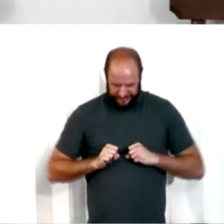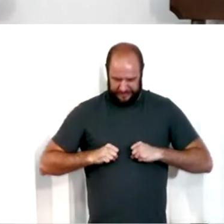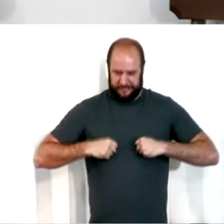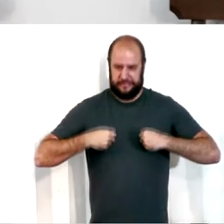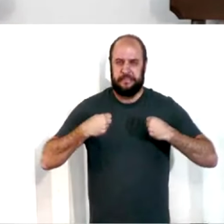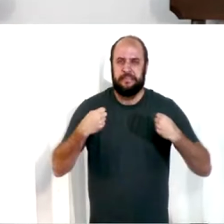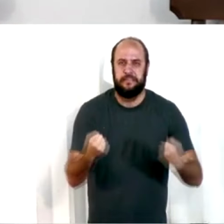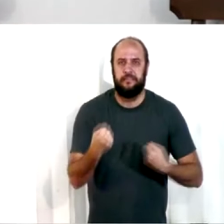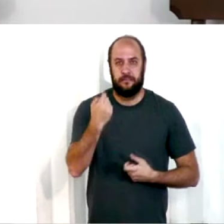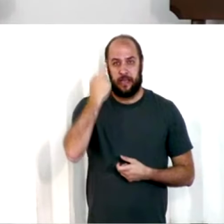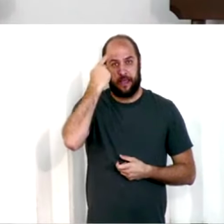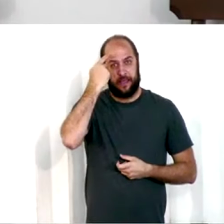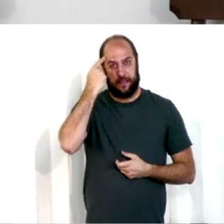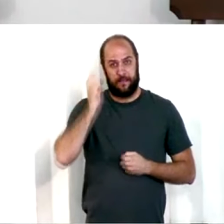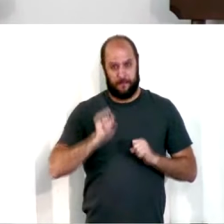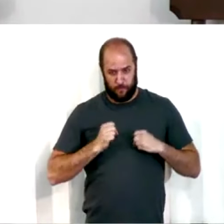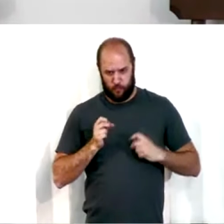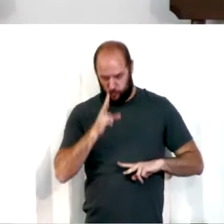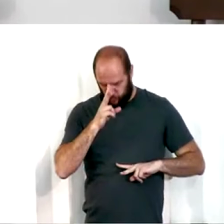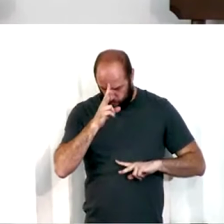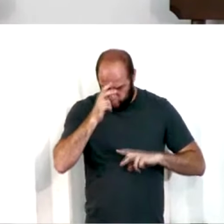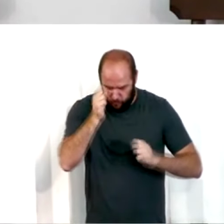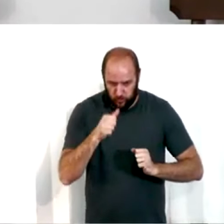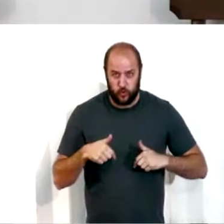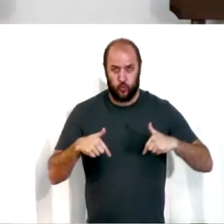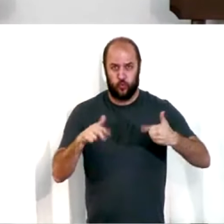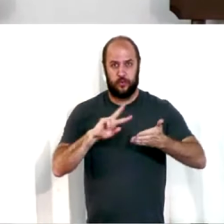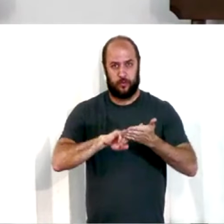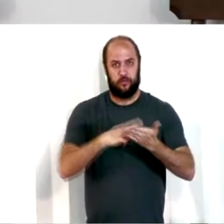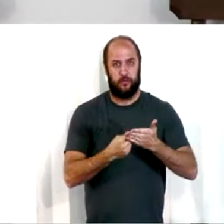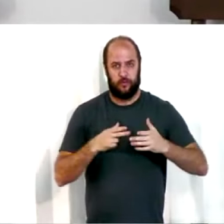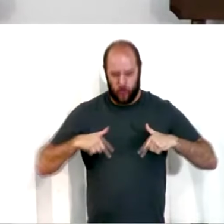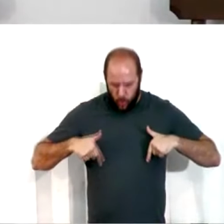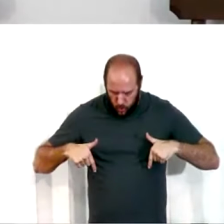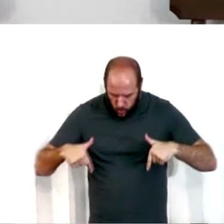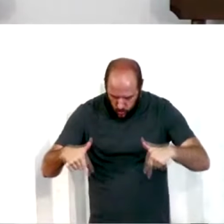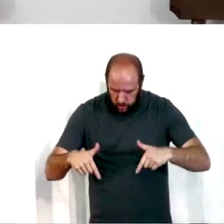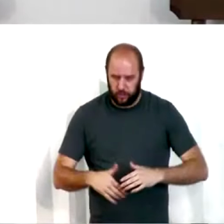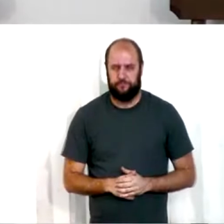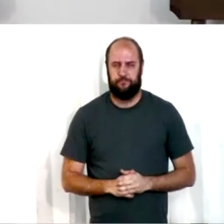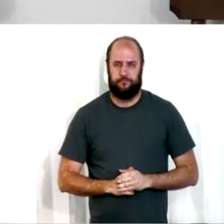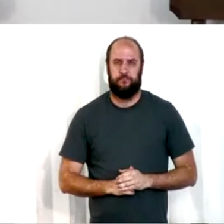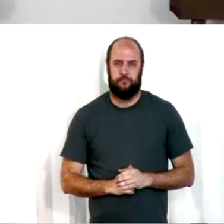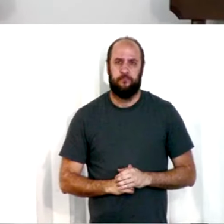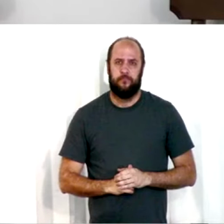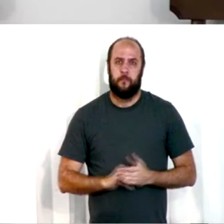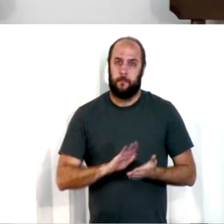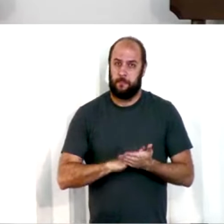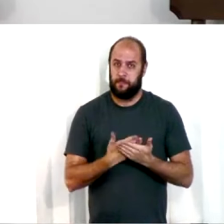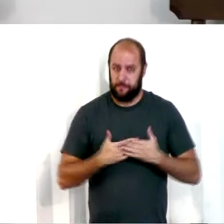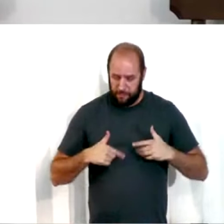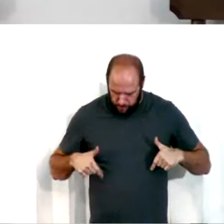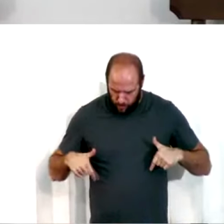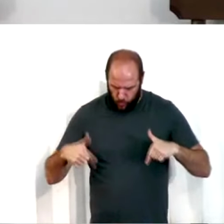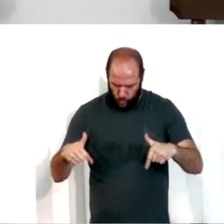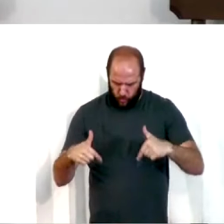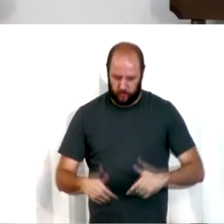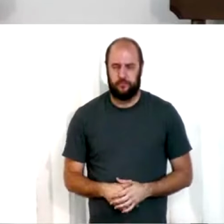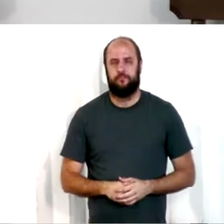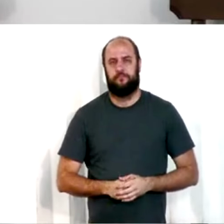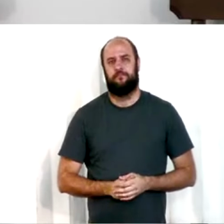outra tradução, se você tiver outra tradução, tem a palavra lutando. E eu prefiro esta tradução. É a tradução para o verbo grego